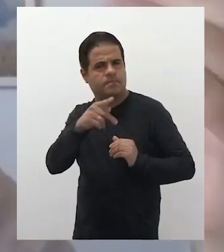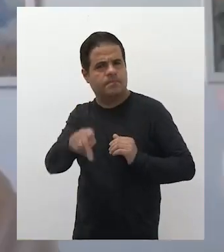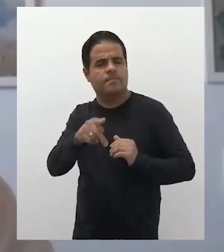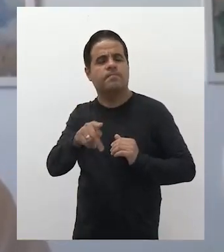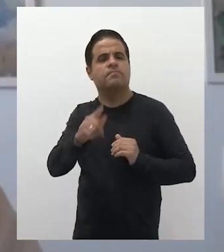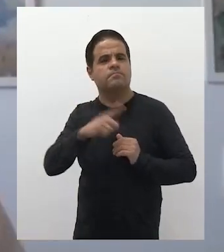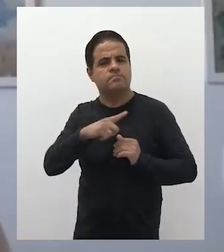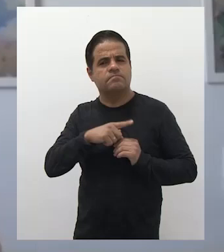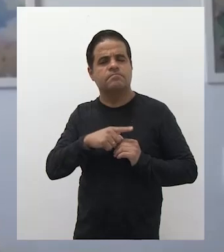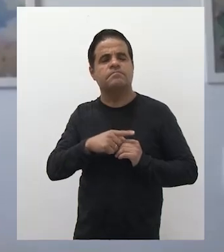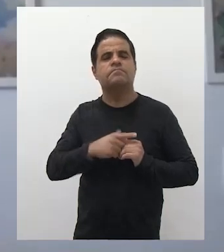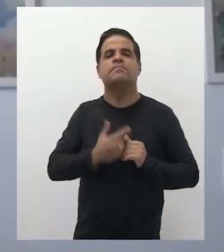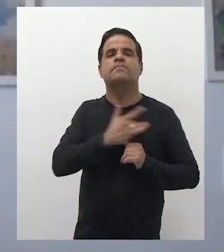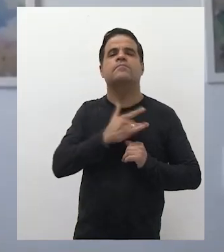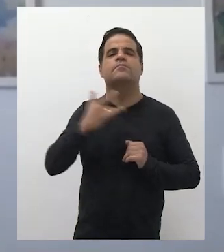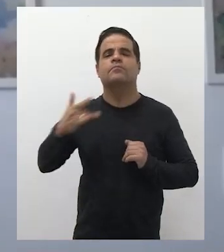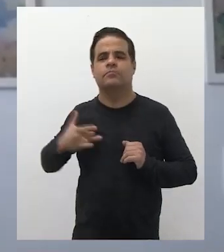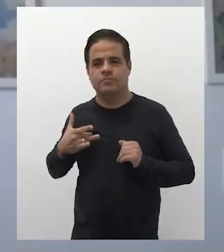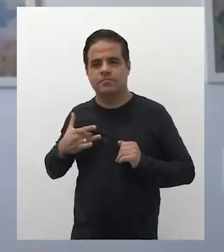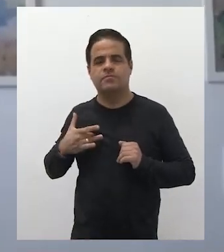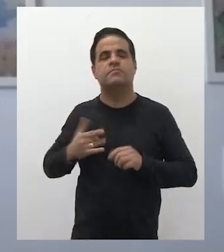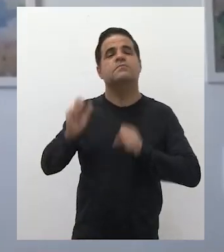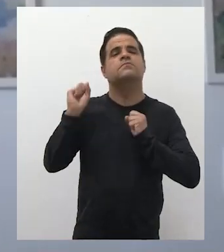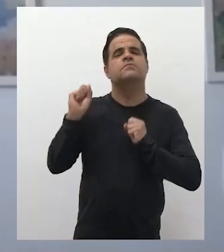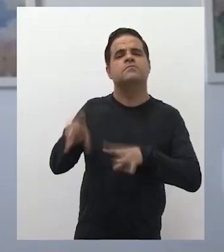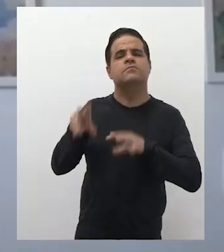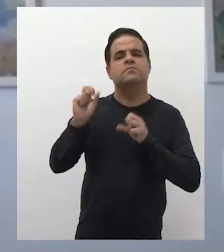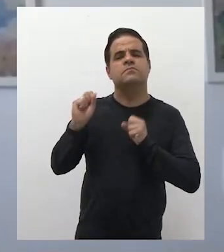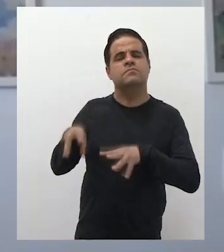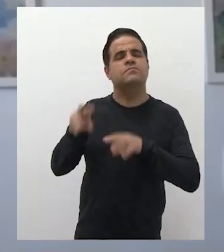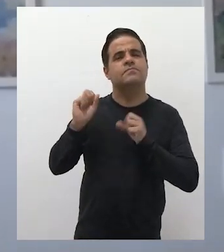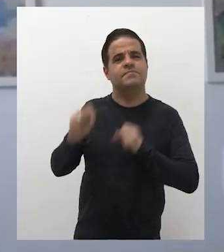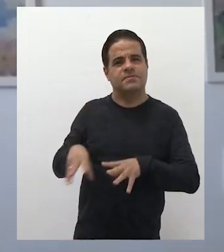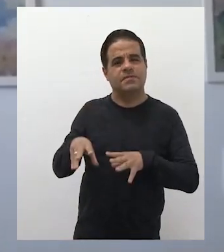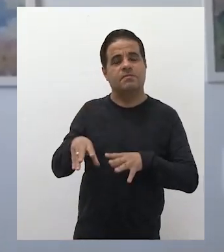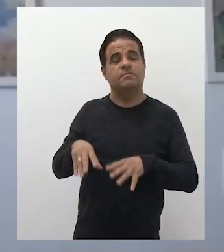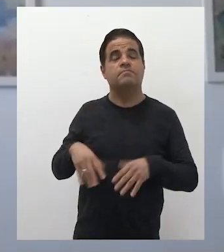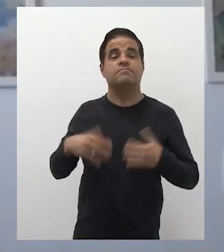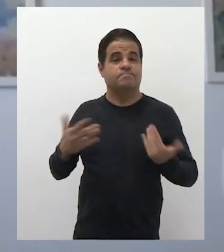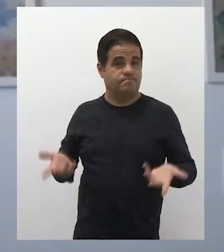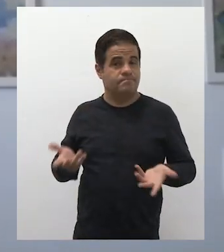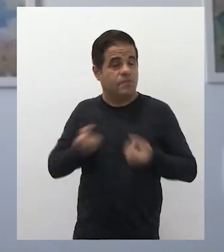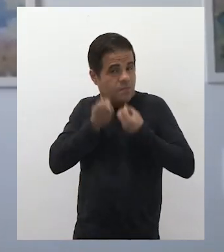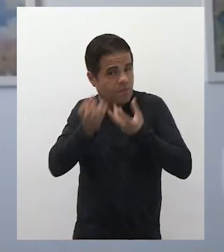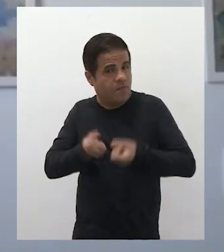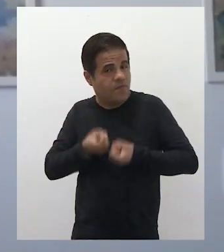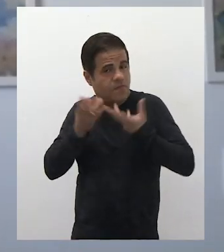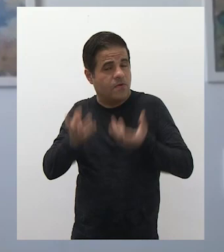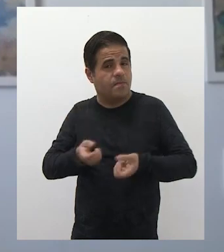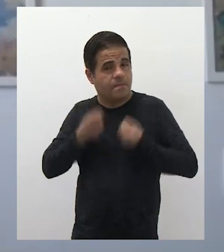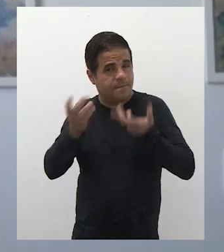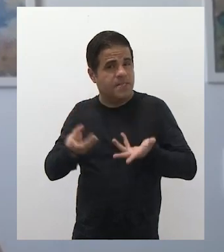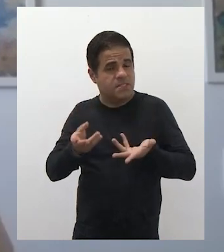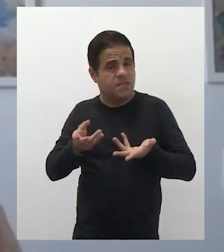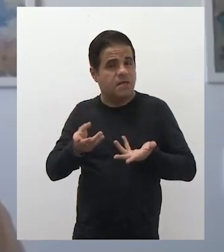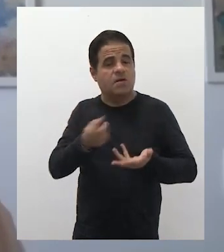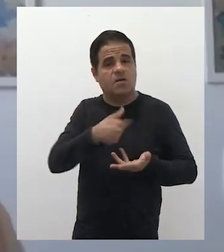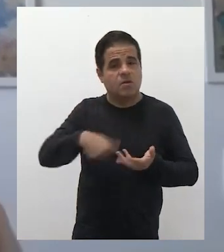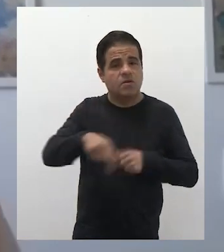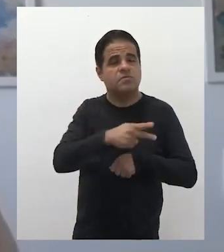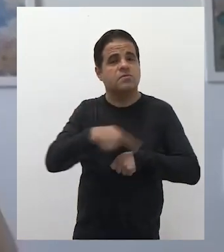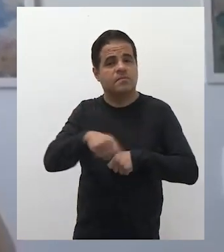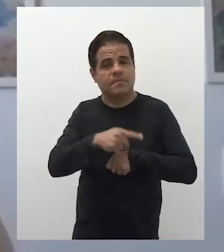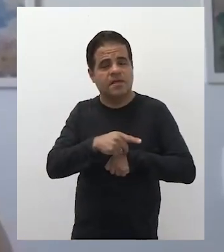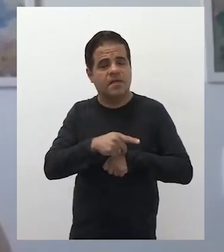mas também a saúde e também a educação. E aí um dado, pessoal, referente ao nosso país,